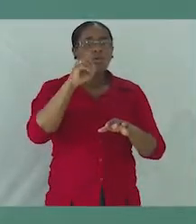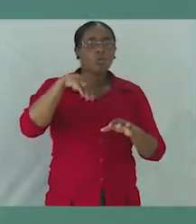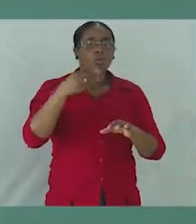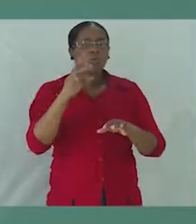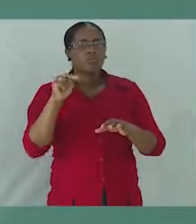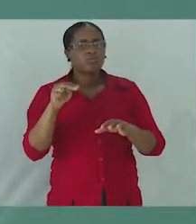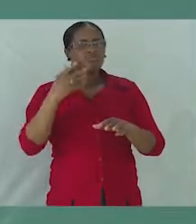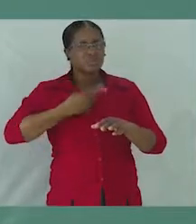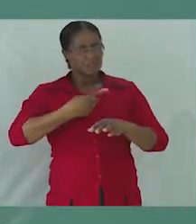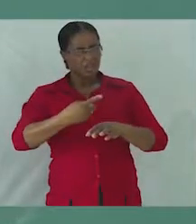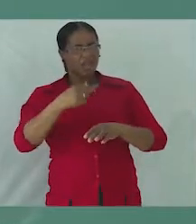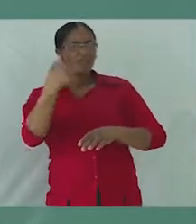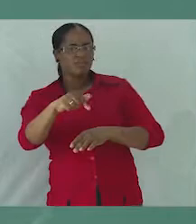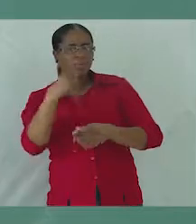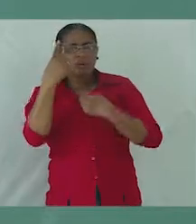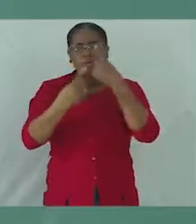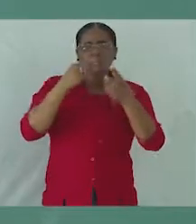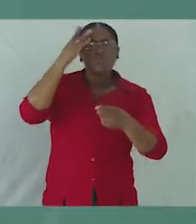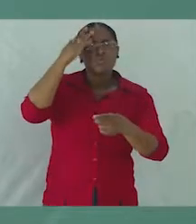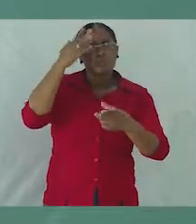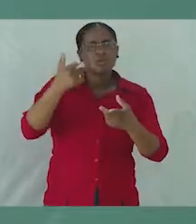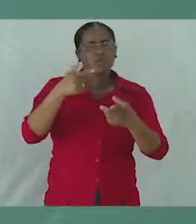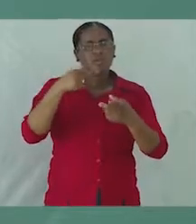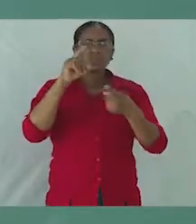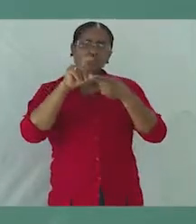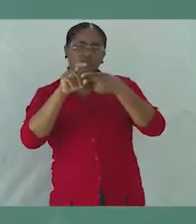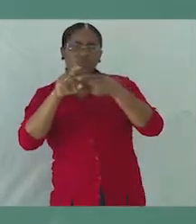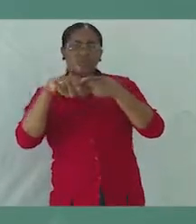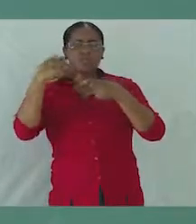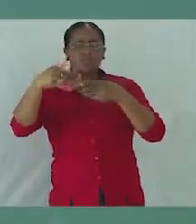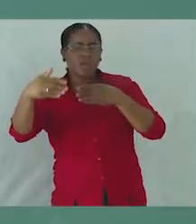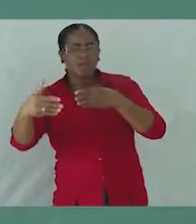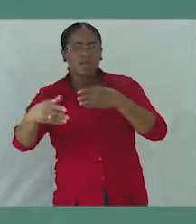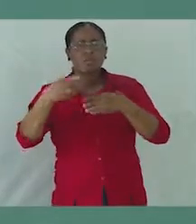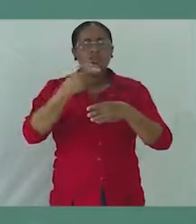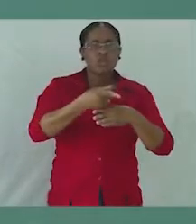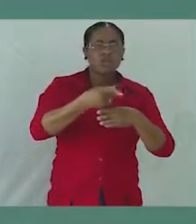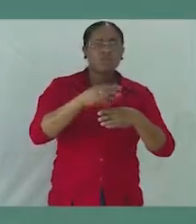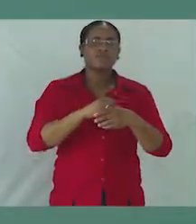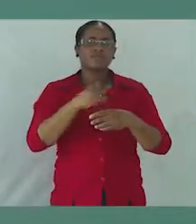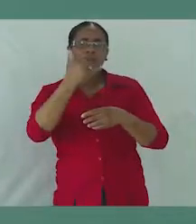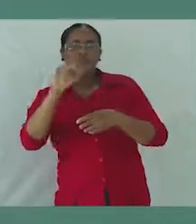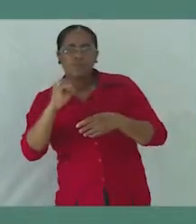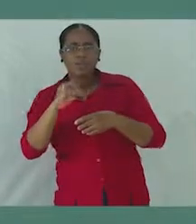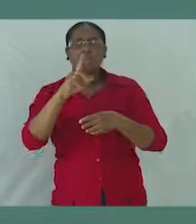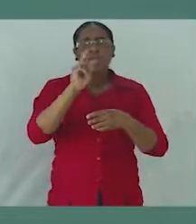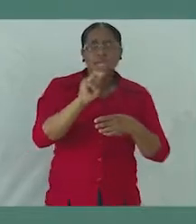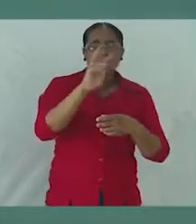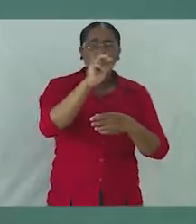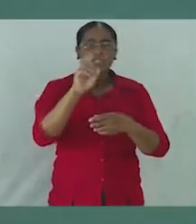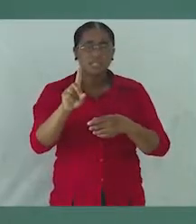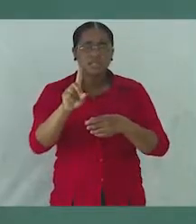número que divide simultaneamente 9, 20 e 36? O que é que vamos fazer